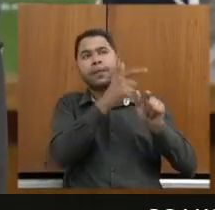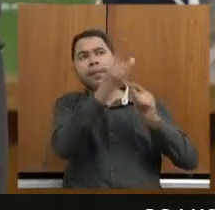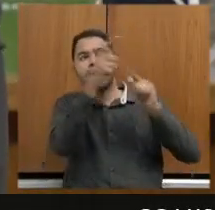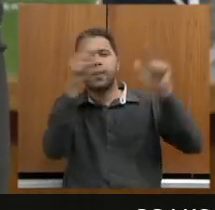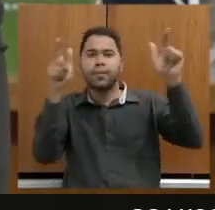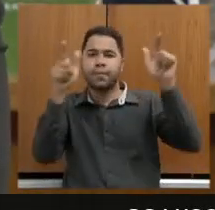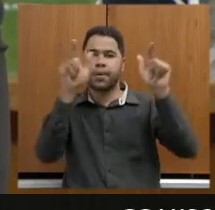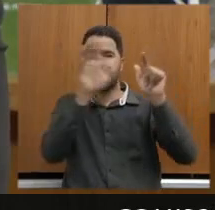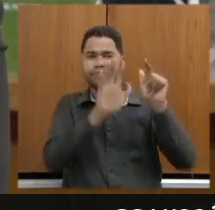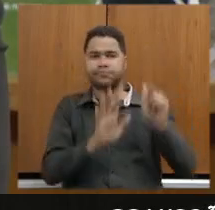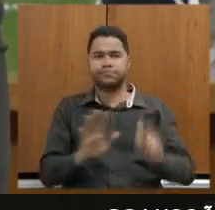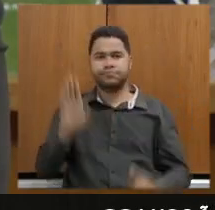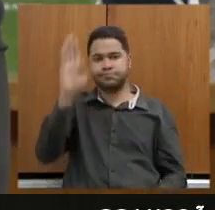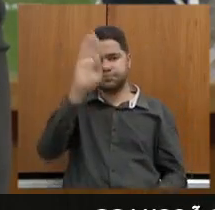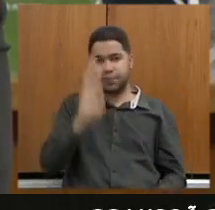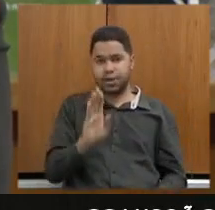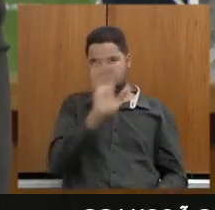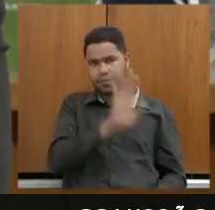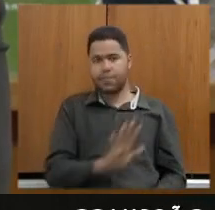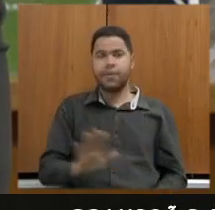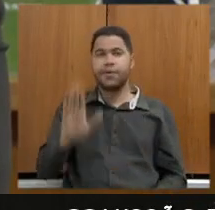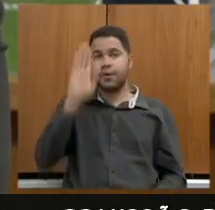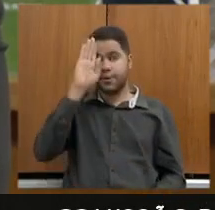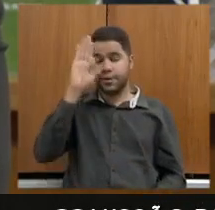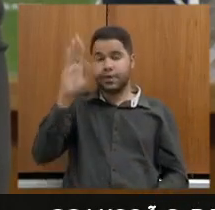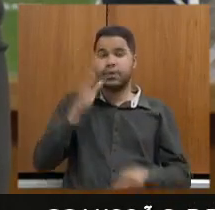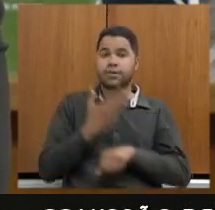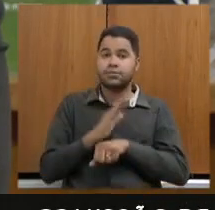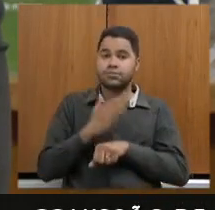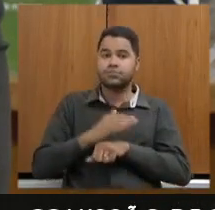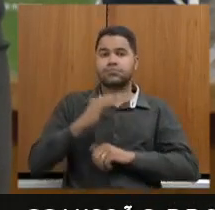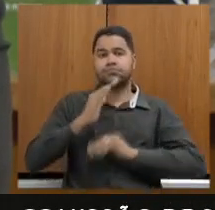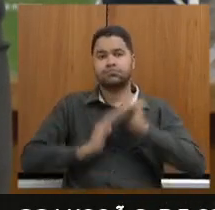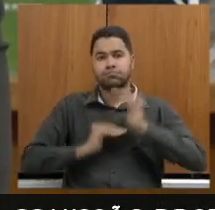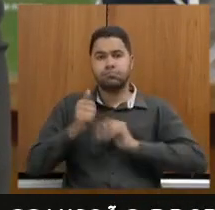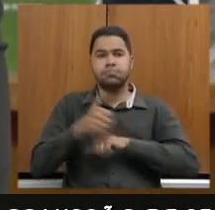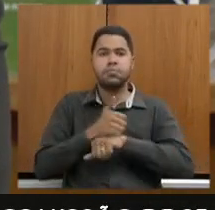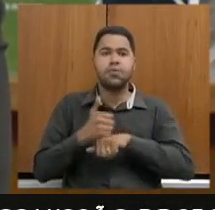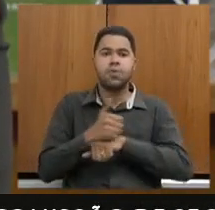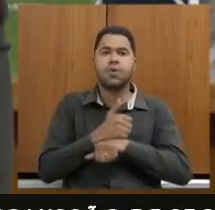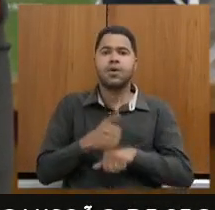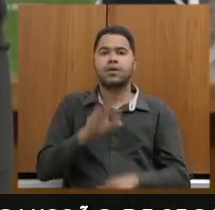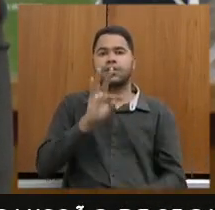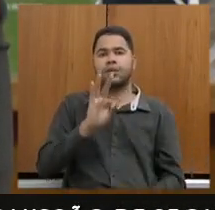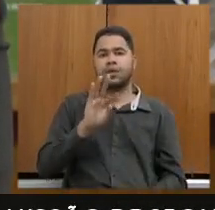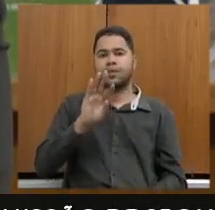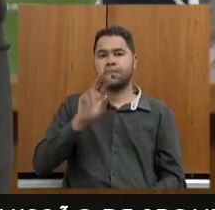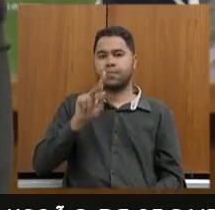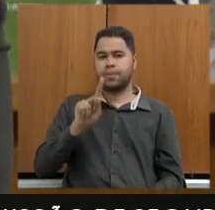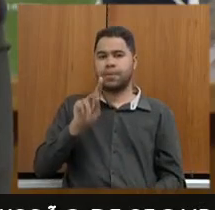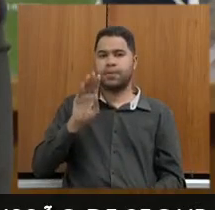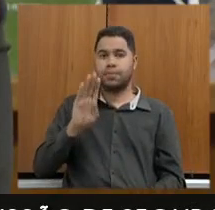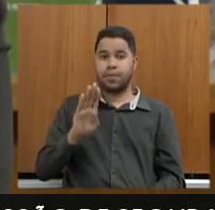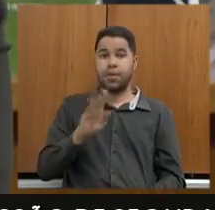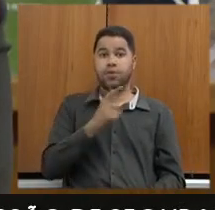estados os destaques aqui então são dentro do treinamento profissional básico t o